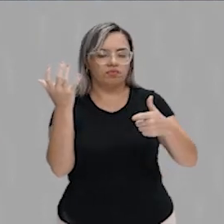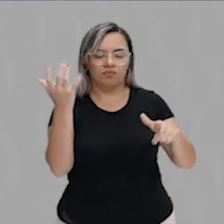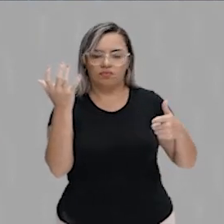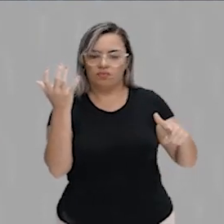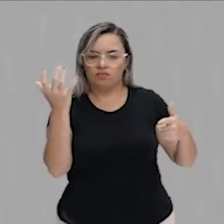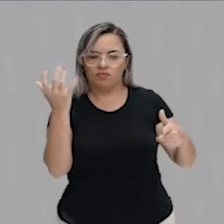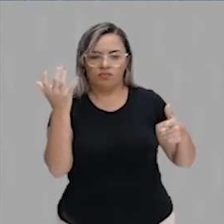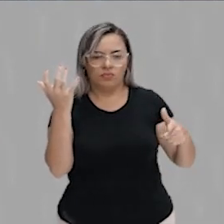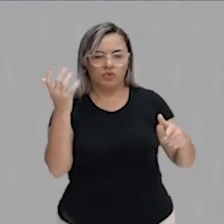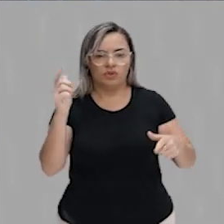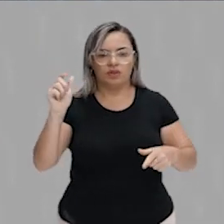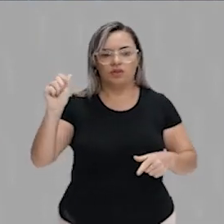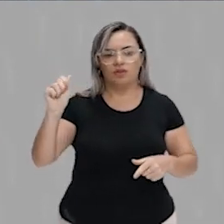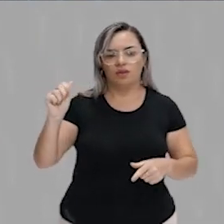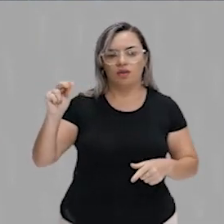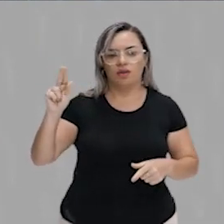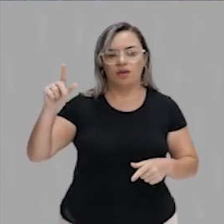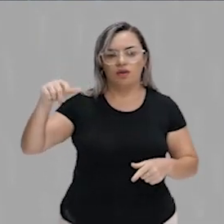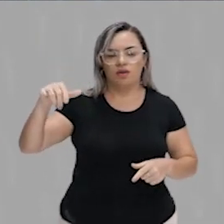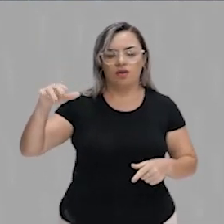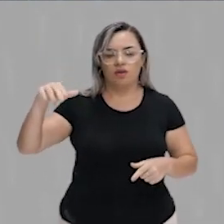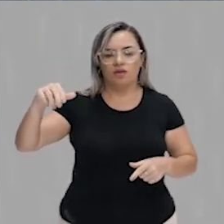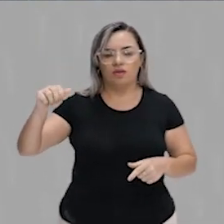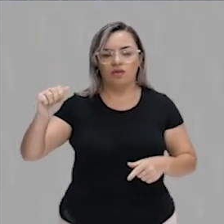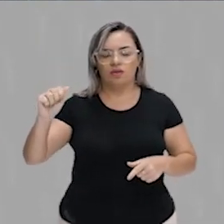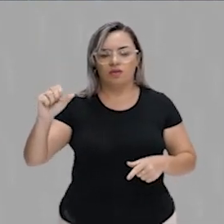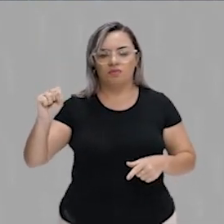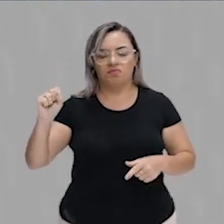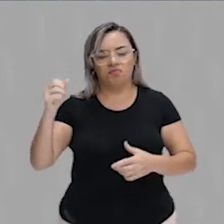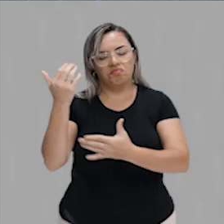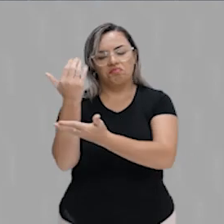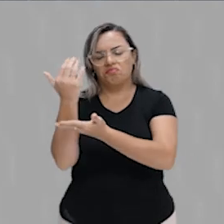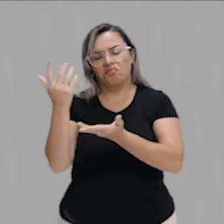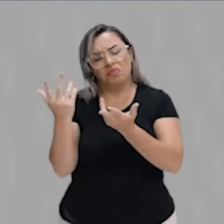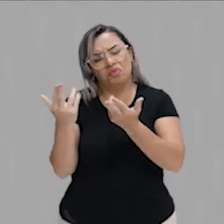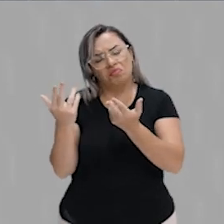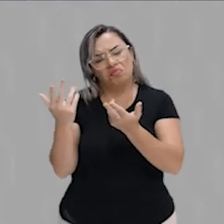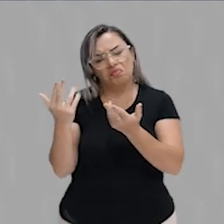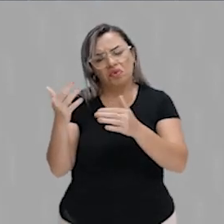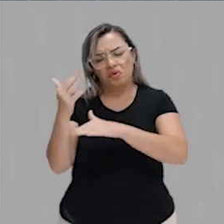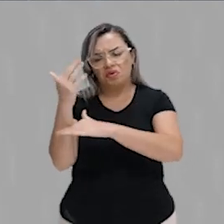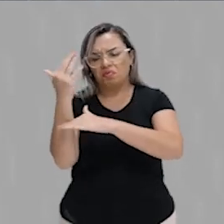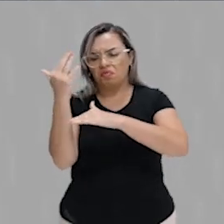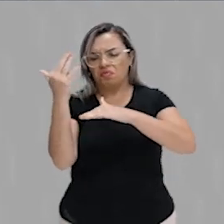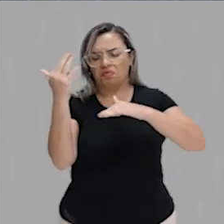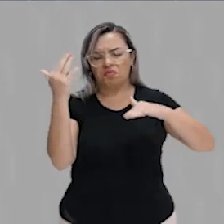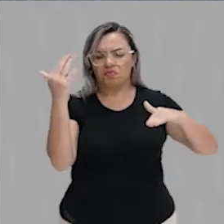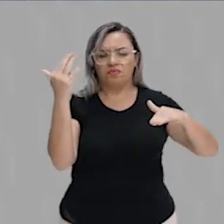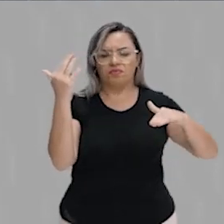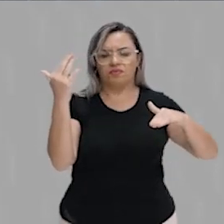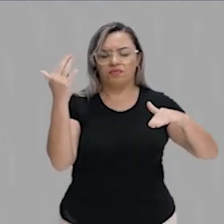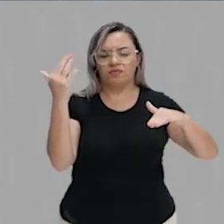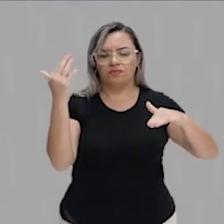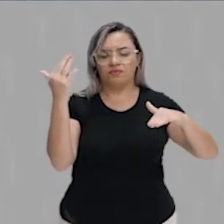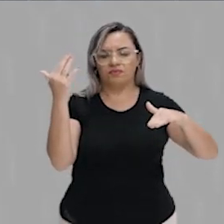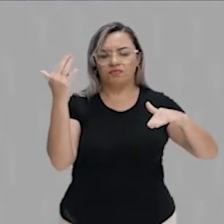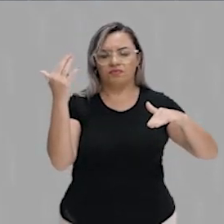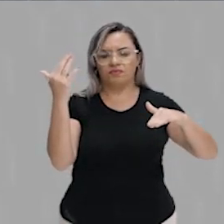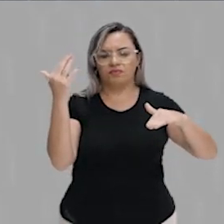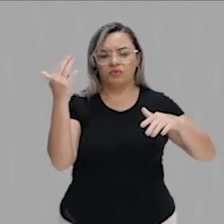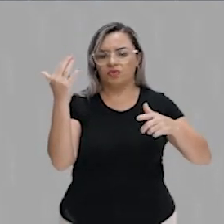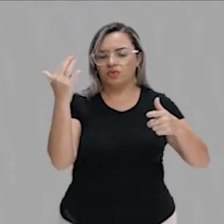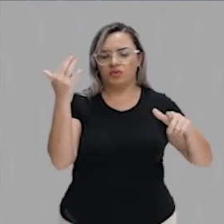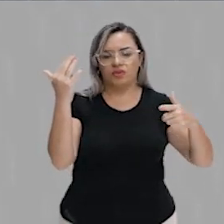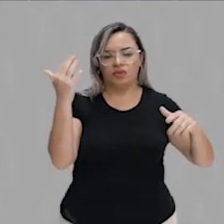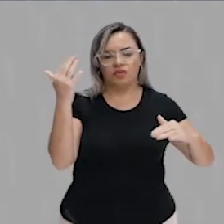da auxina. Consequentemente, a planta aqui ela vai ficar do mesmo jeito, certo? Tem duas situações em que ela não vai crescer na direção